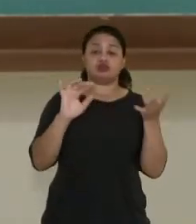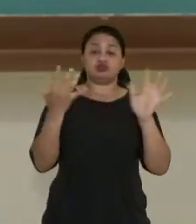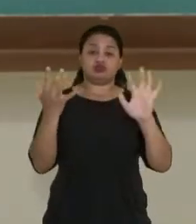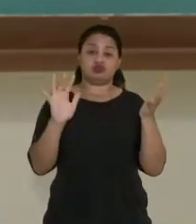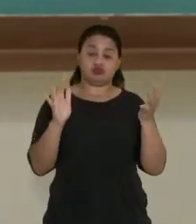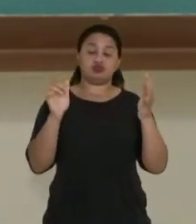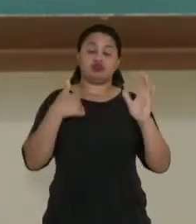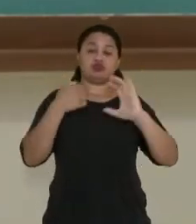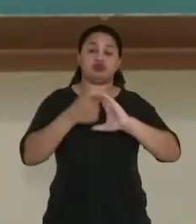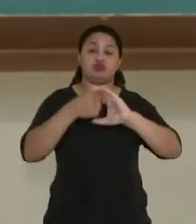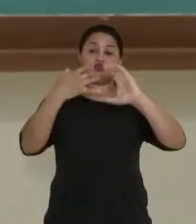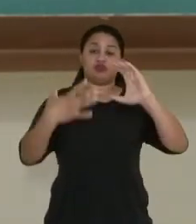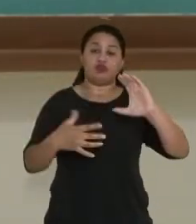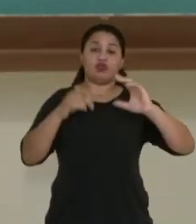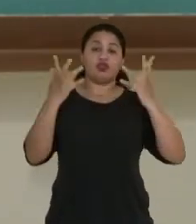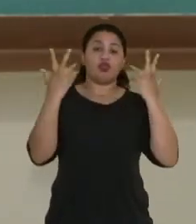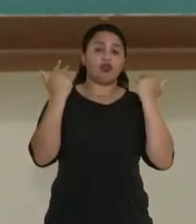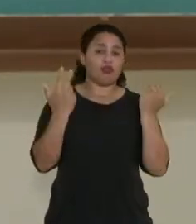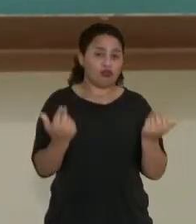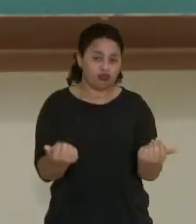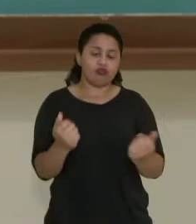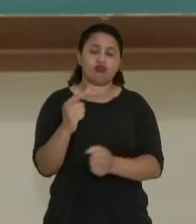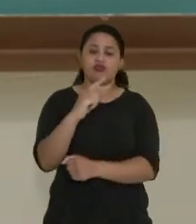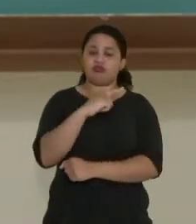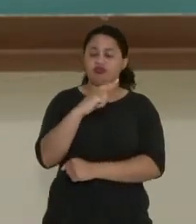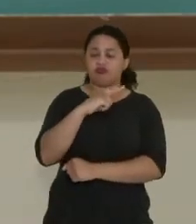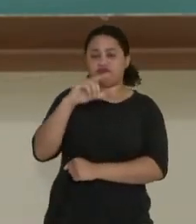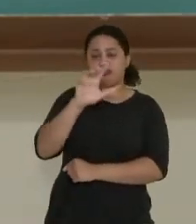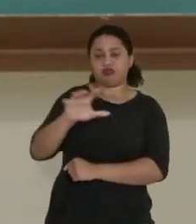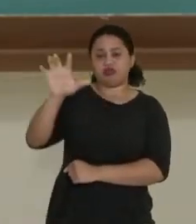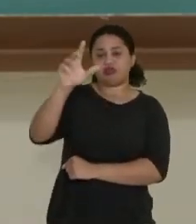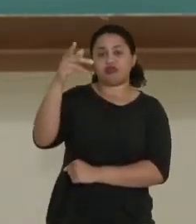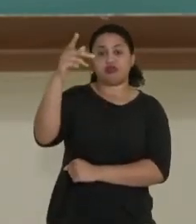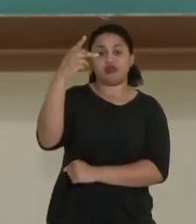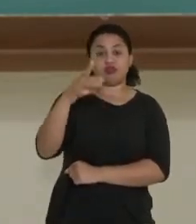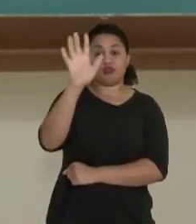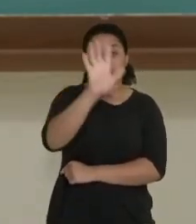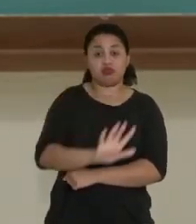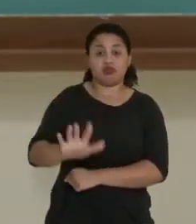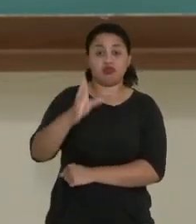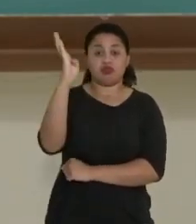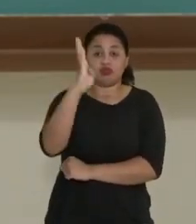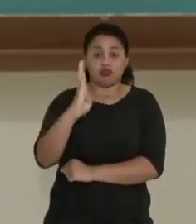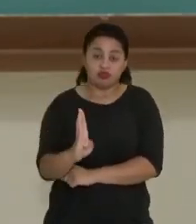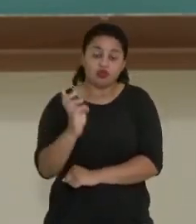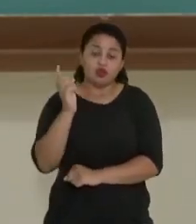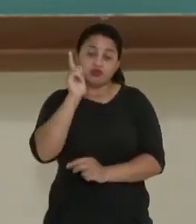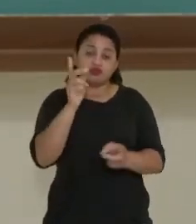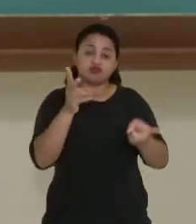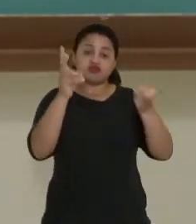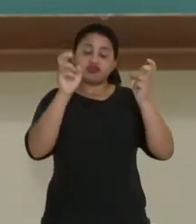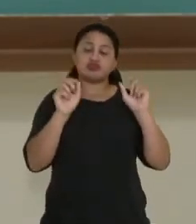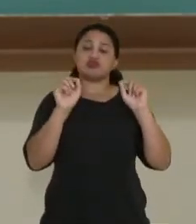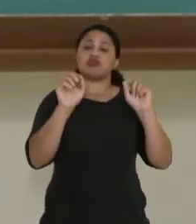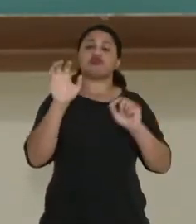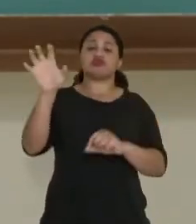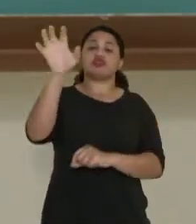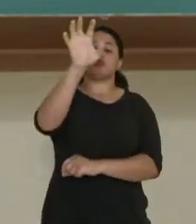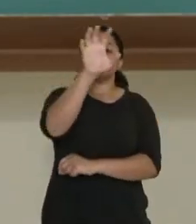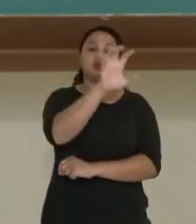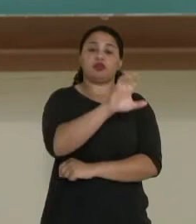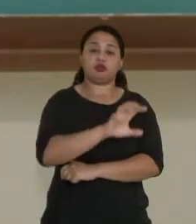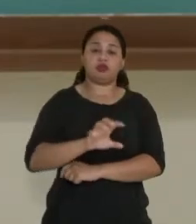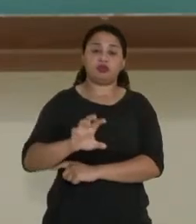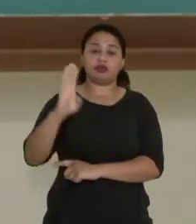são características naturais do território brasileiro que identificamos em cada região do